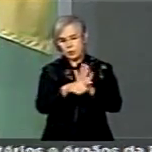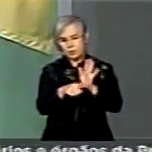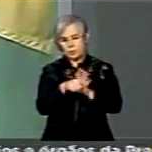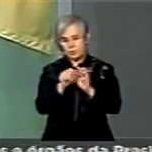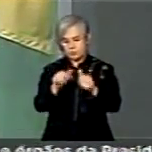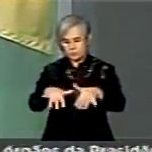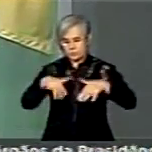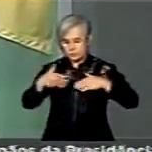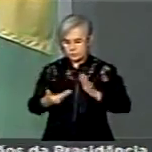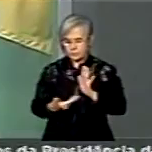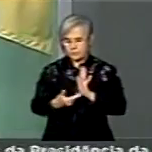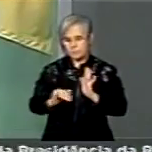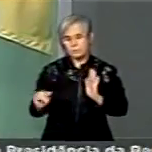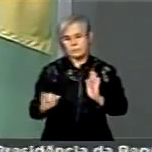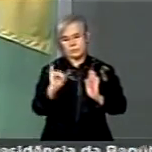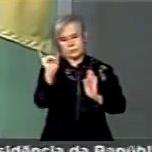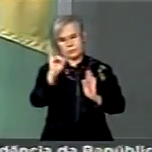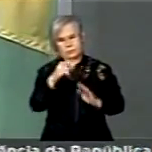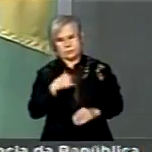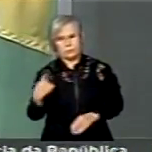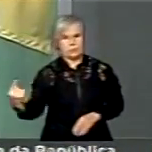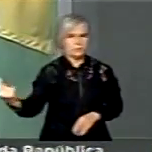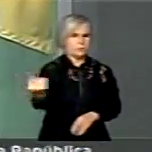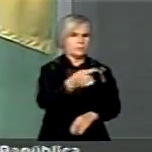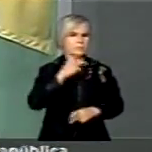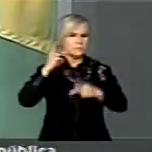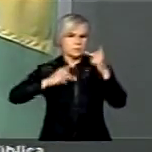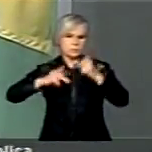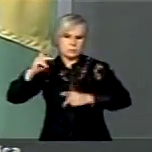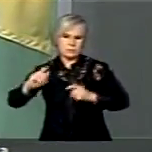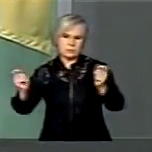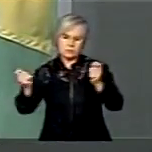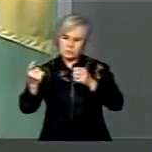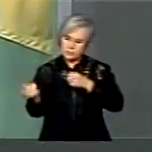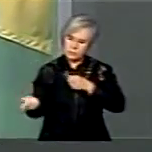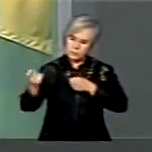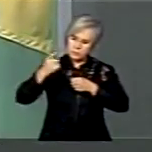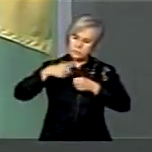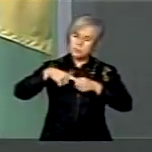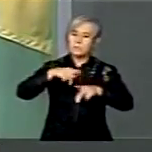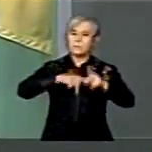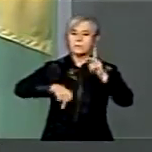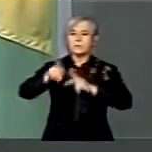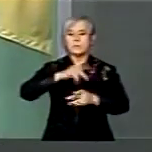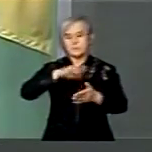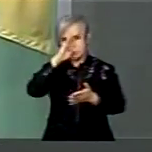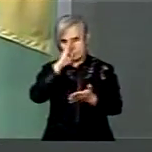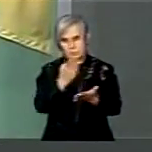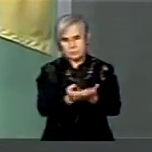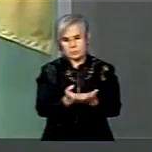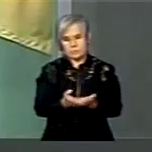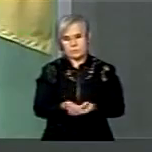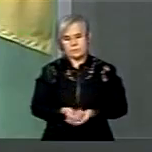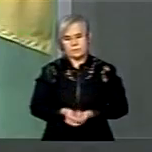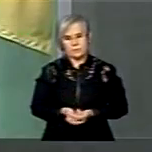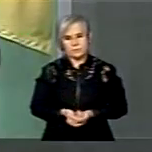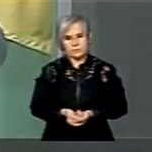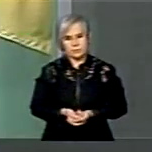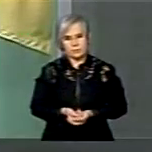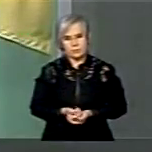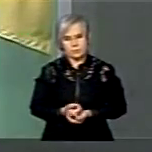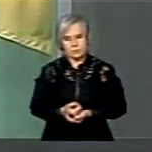é fundamental para que os políticos possam, inclusive, recuperar a credibilidade necessária no conjunto da sociedade.